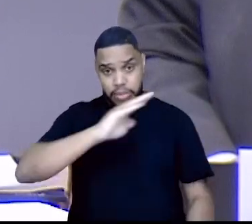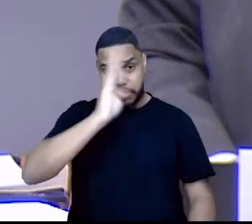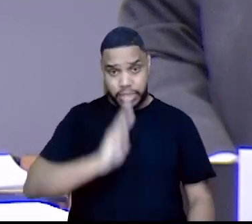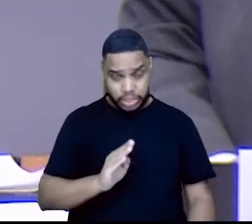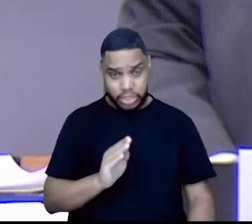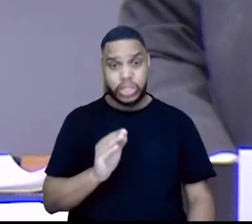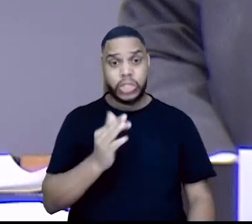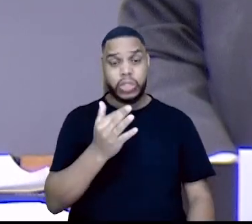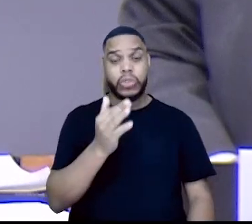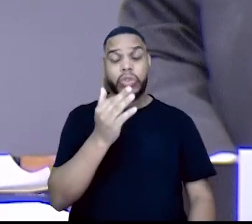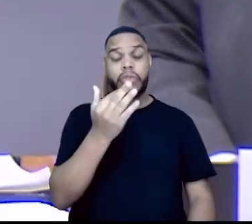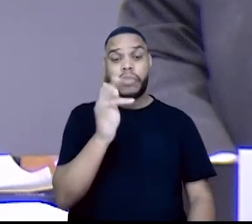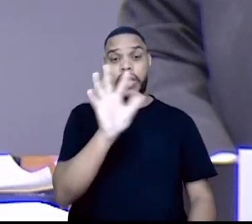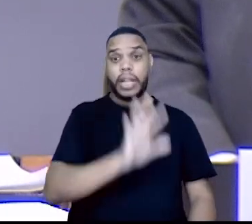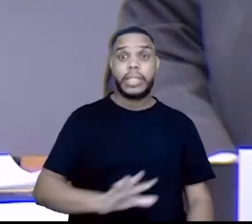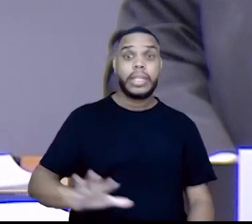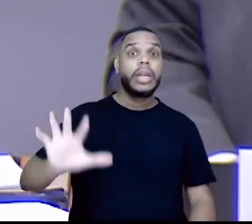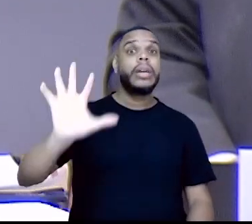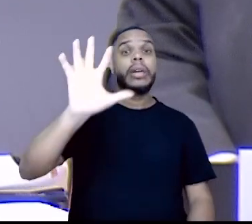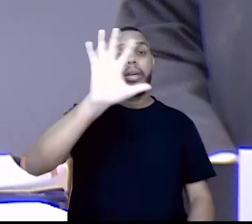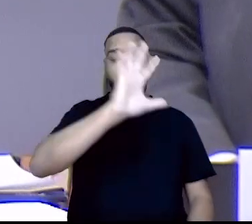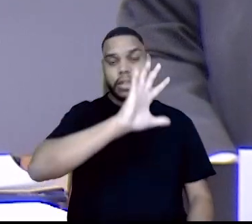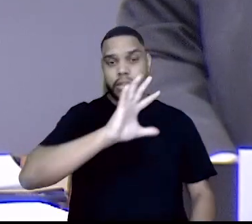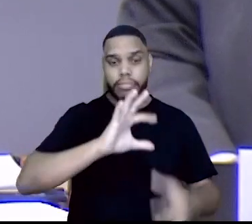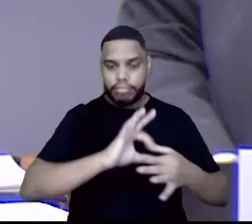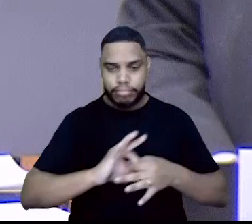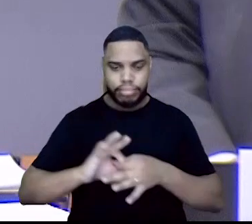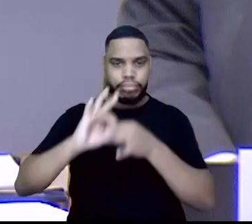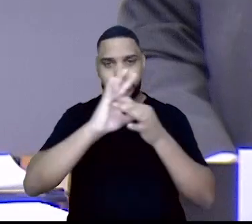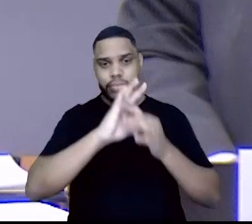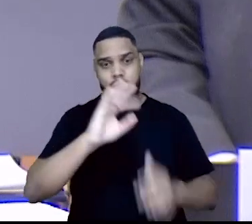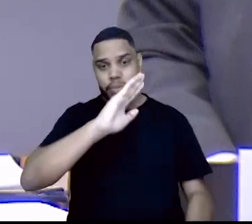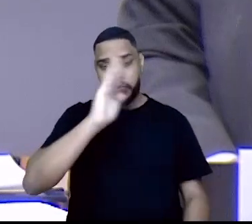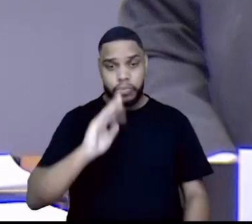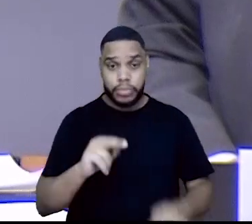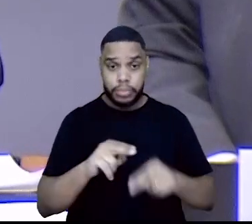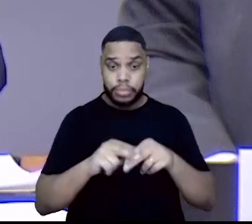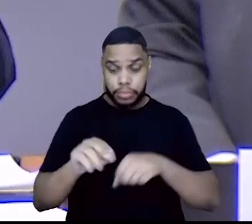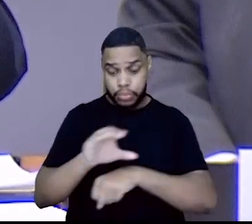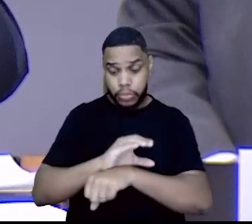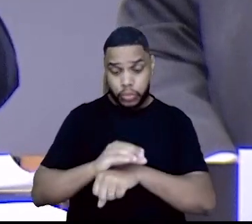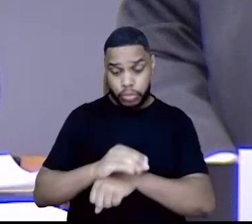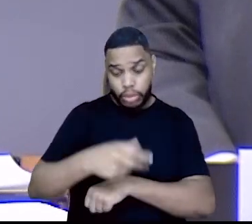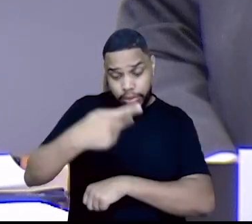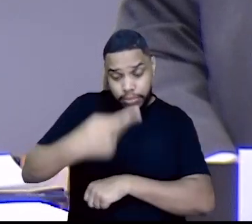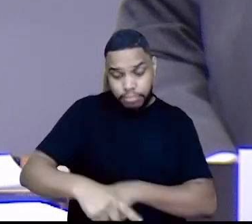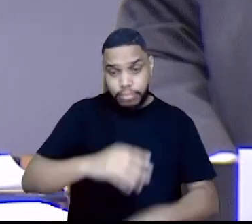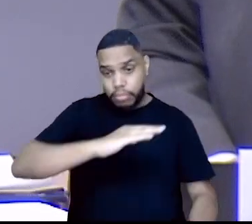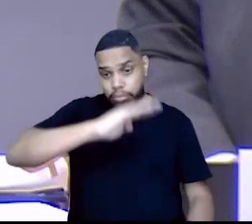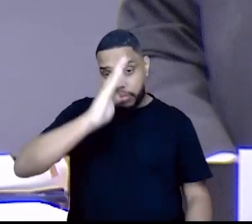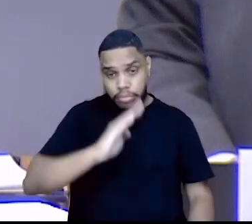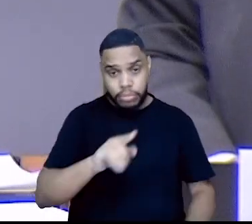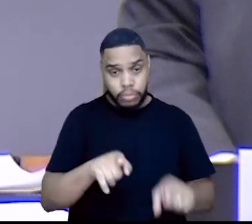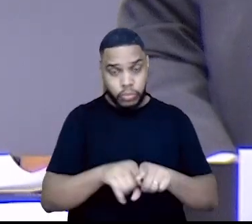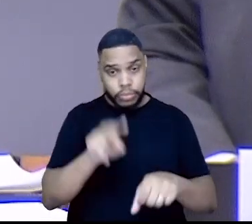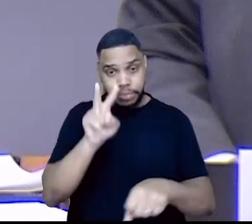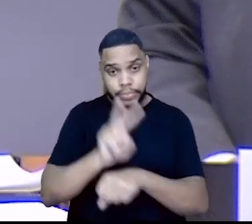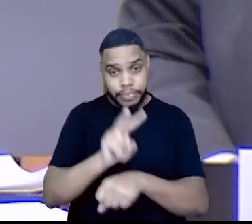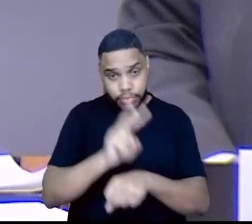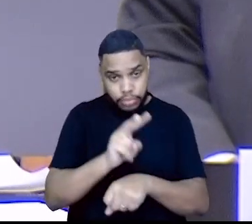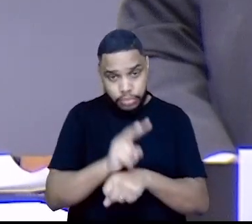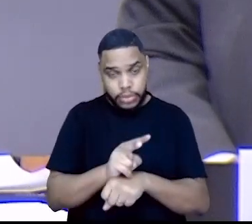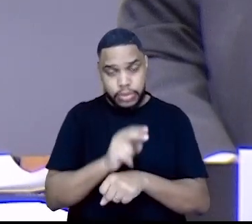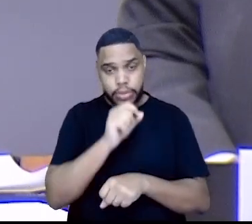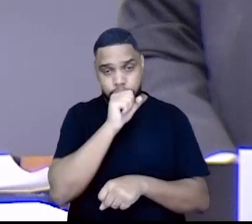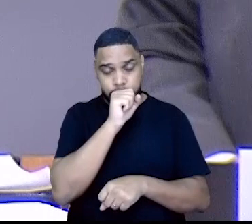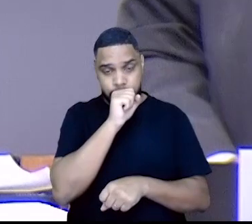Nossa Constituição brasileira faz muito mais do que isso. E, portanto, a Constituição brasileira também cuida do sistema de seguridade